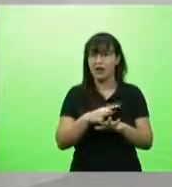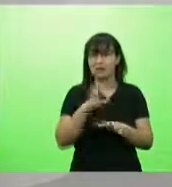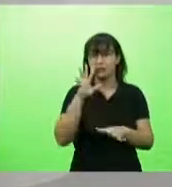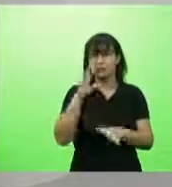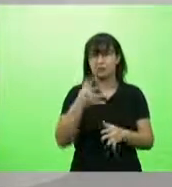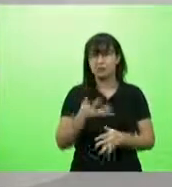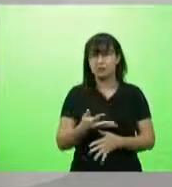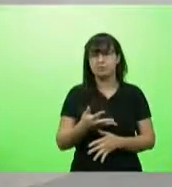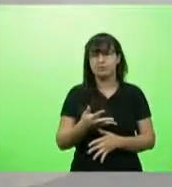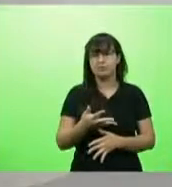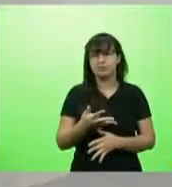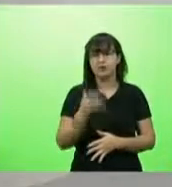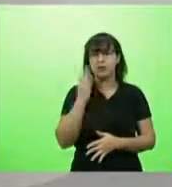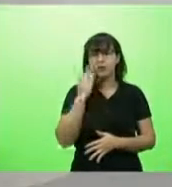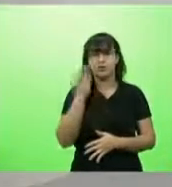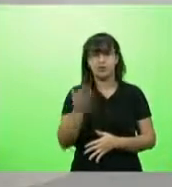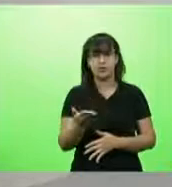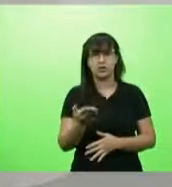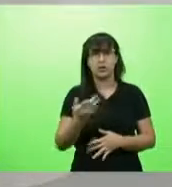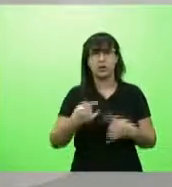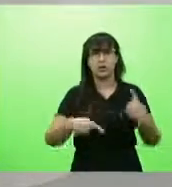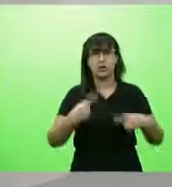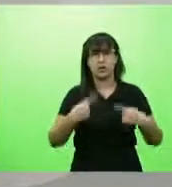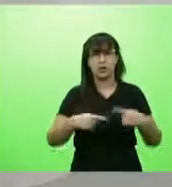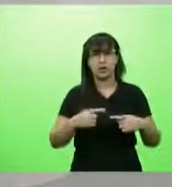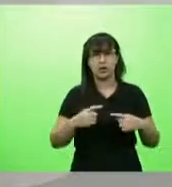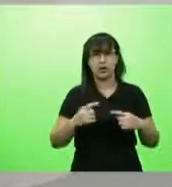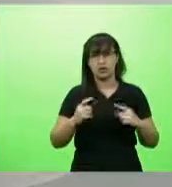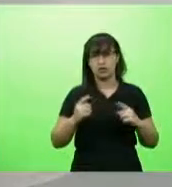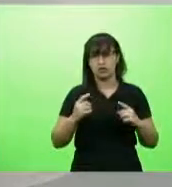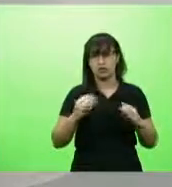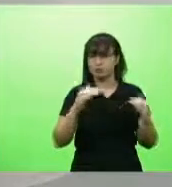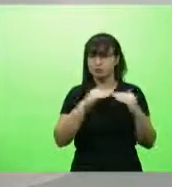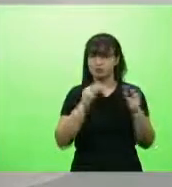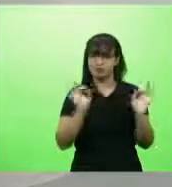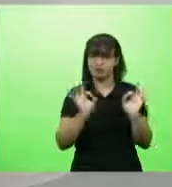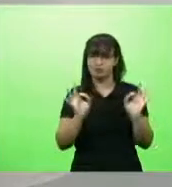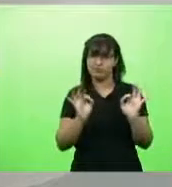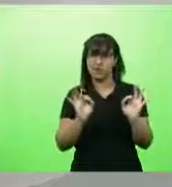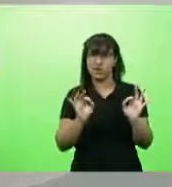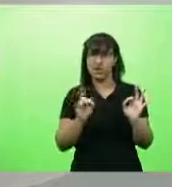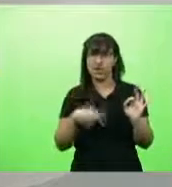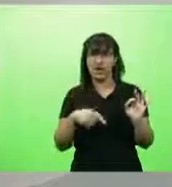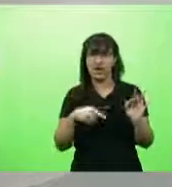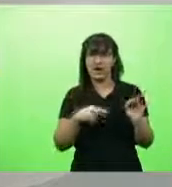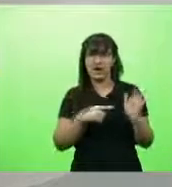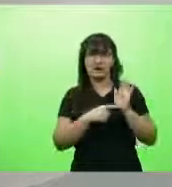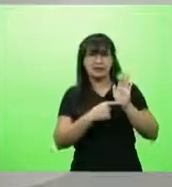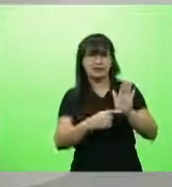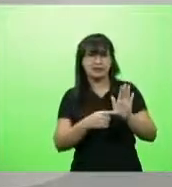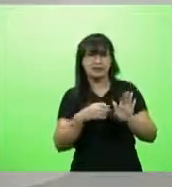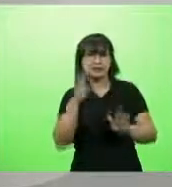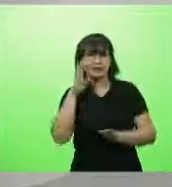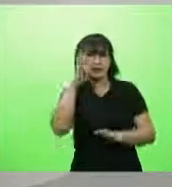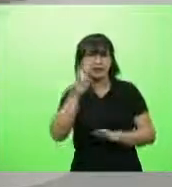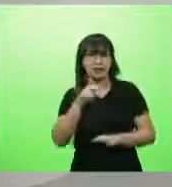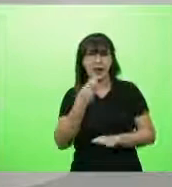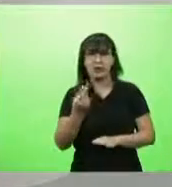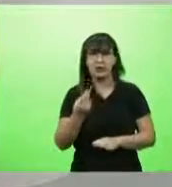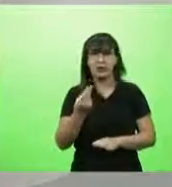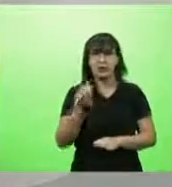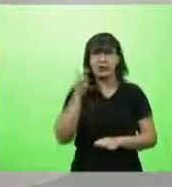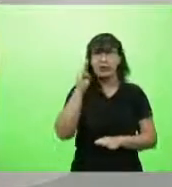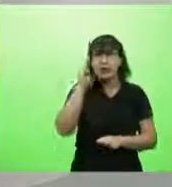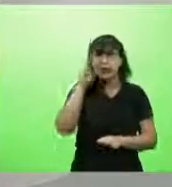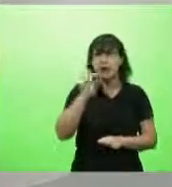inclusive, divergência conosco. Não se trata agora do que é indicação do Bolsonaro, do governador Moisés, da